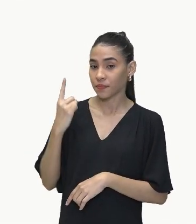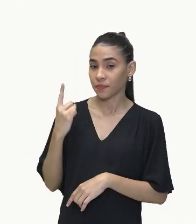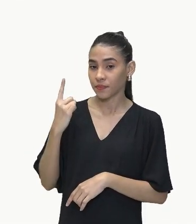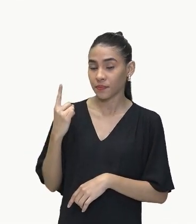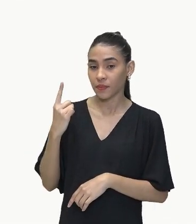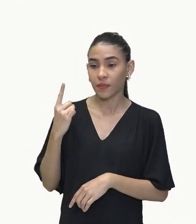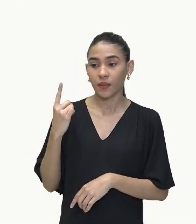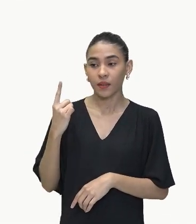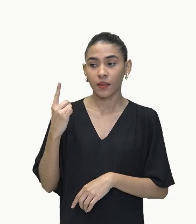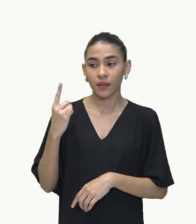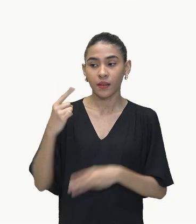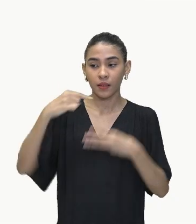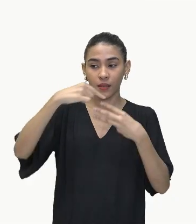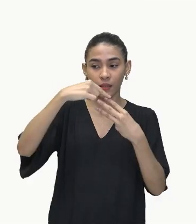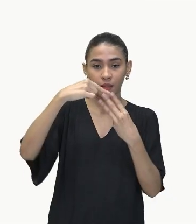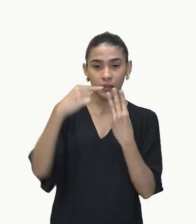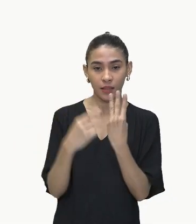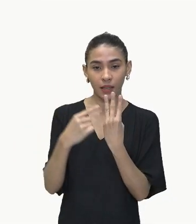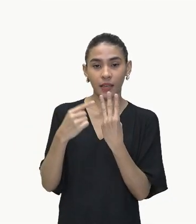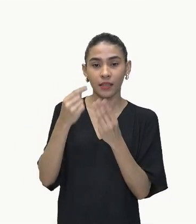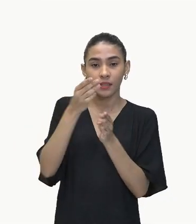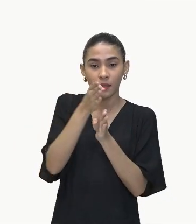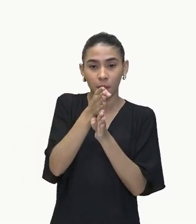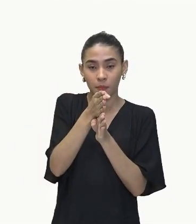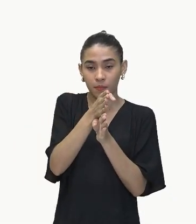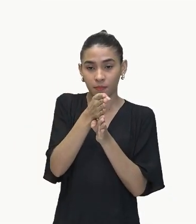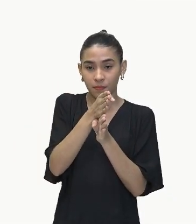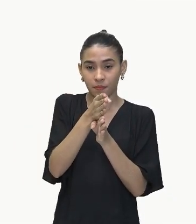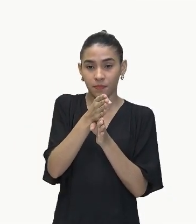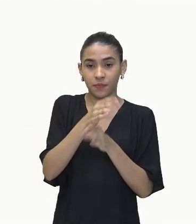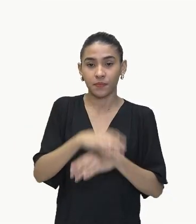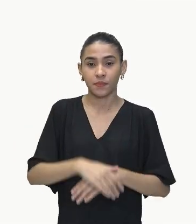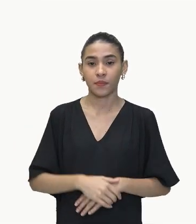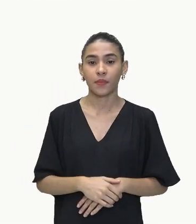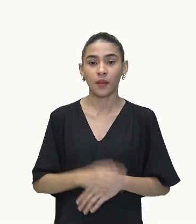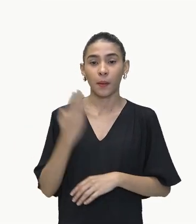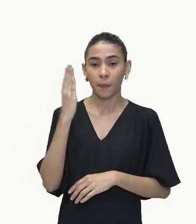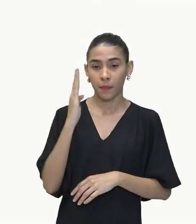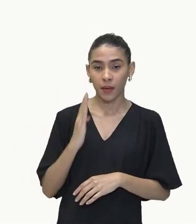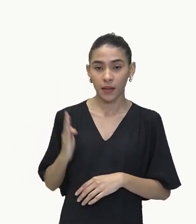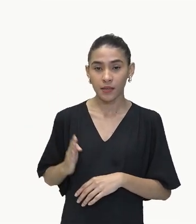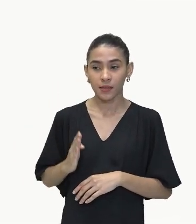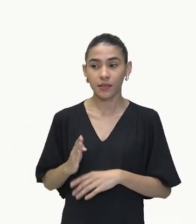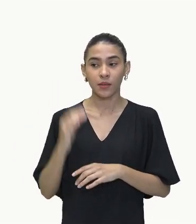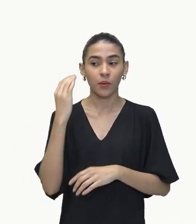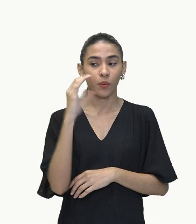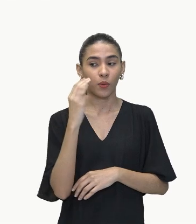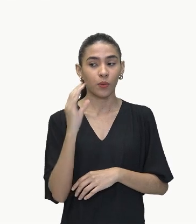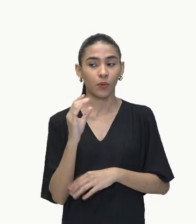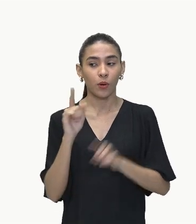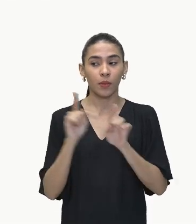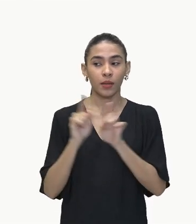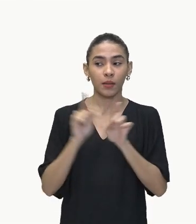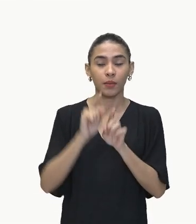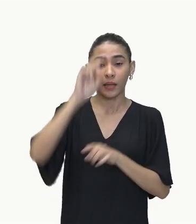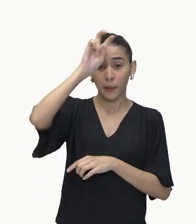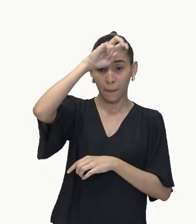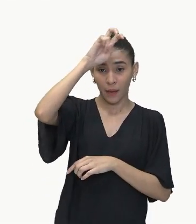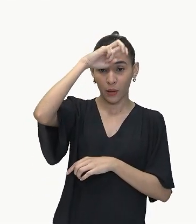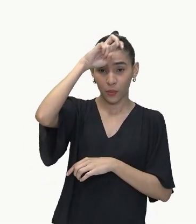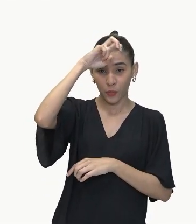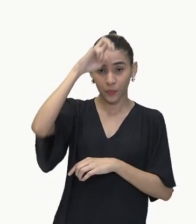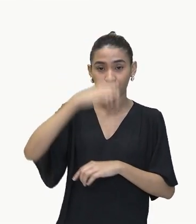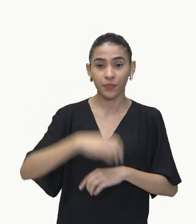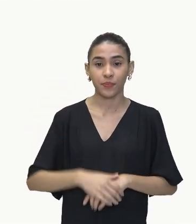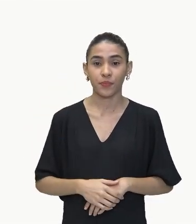fronteira lá a oeste, não é isso? Que nós temos Brasil, Colômbia e nós temos o Peru, conforme a imagem que você está vendo. E aí